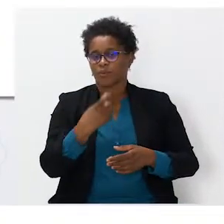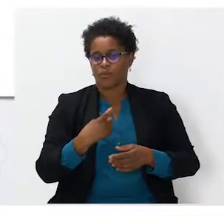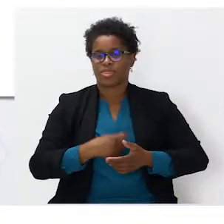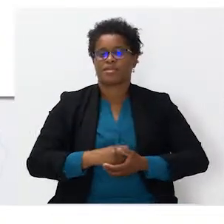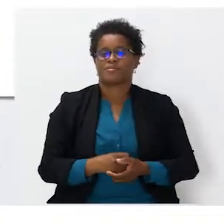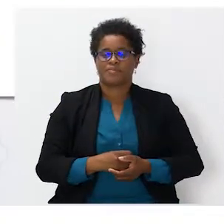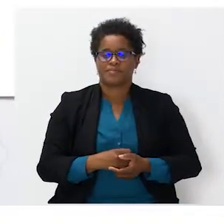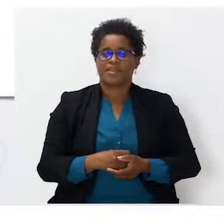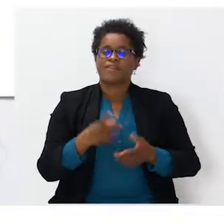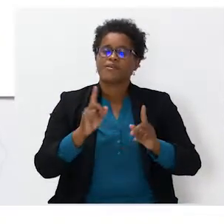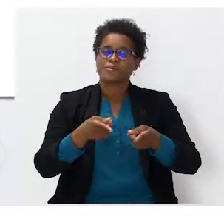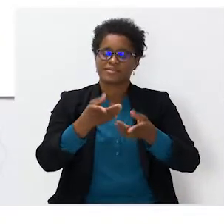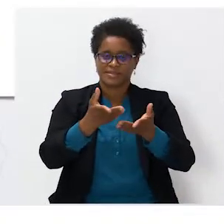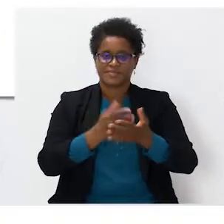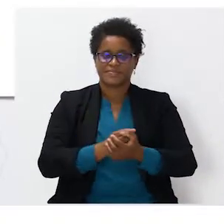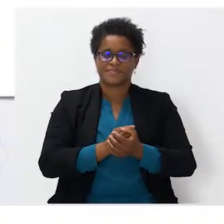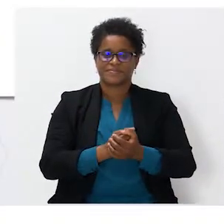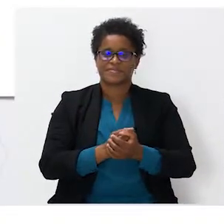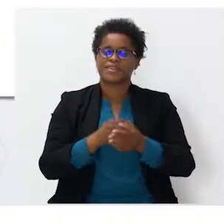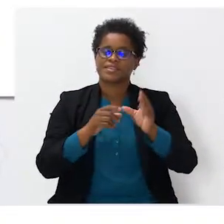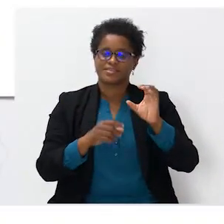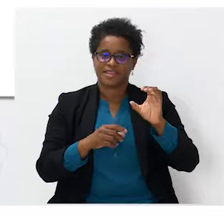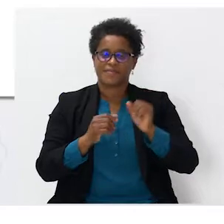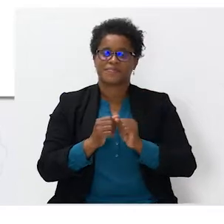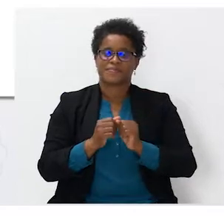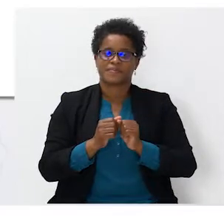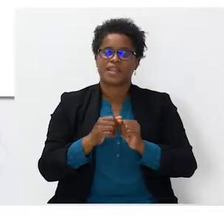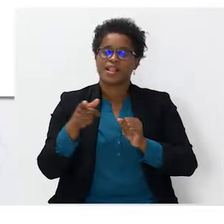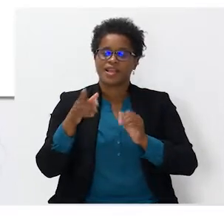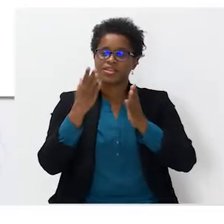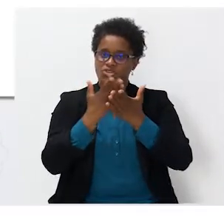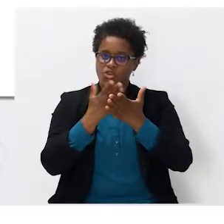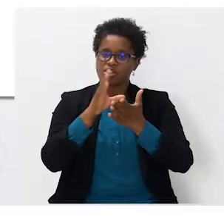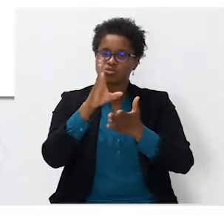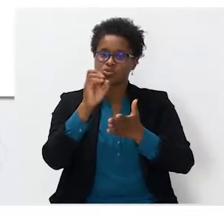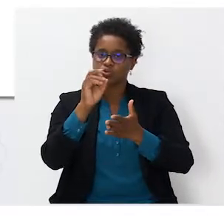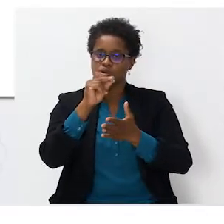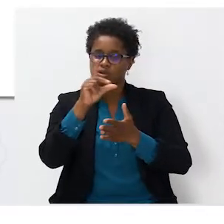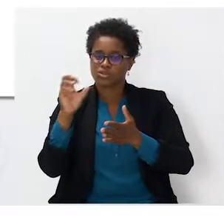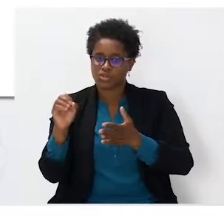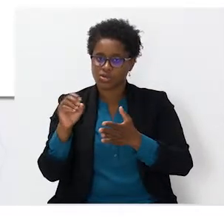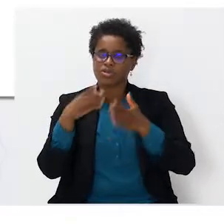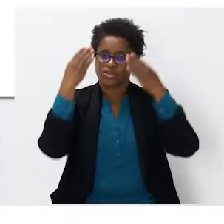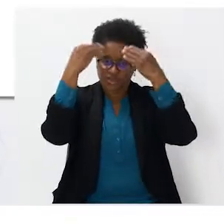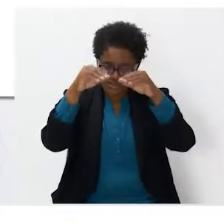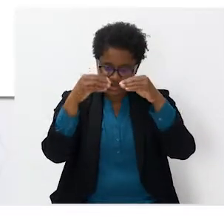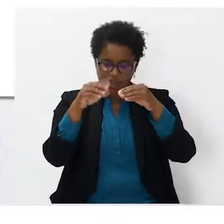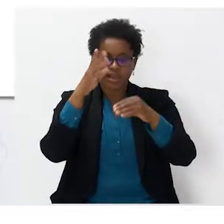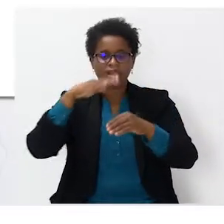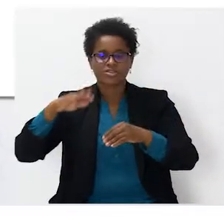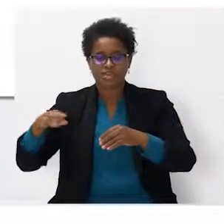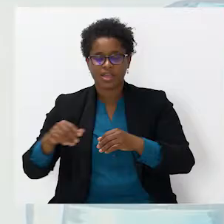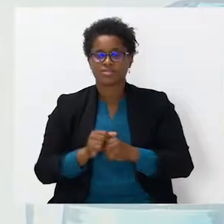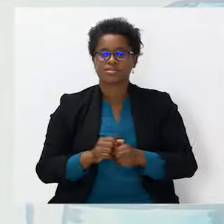pergunta. Vamos lá? C. Na escola do João, ensinavam as